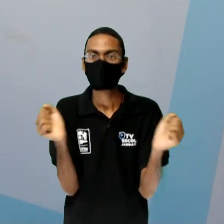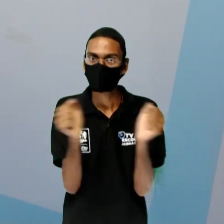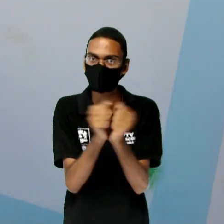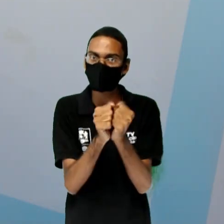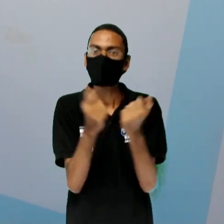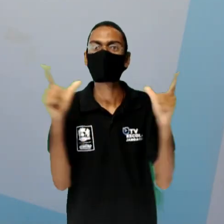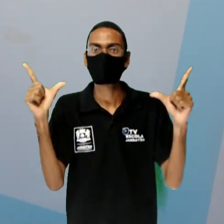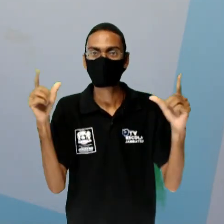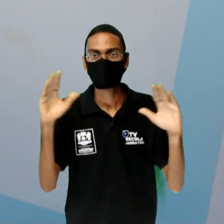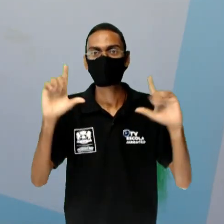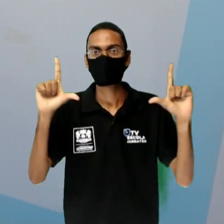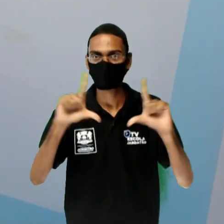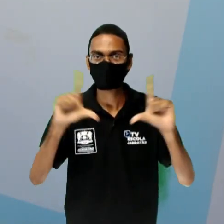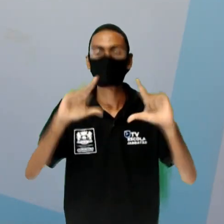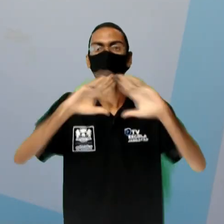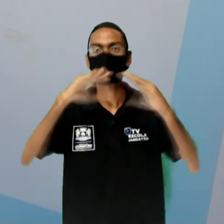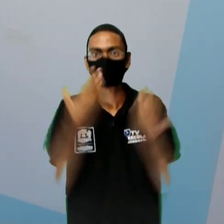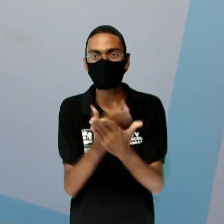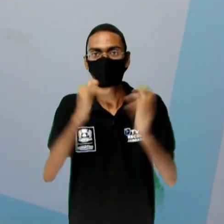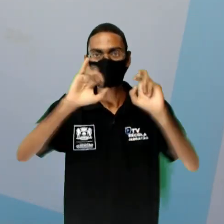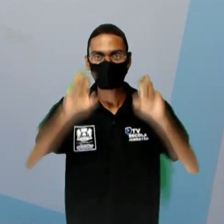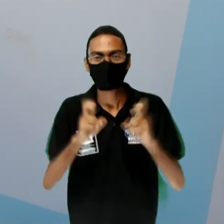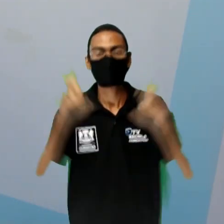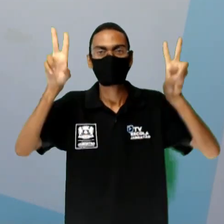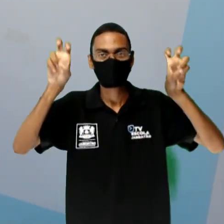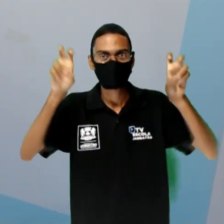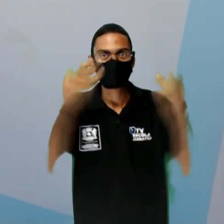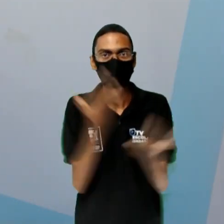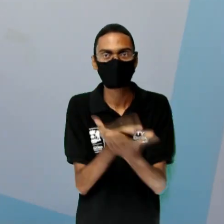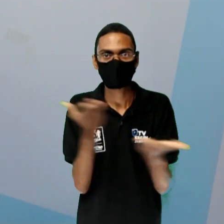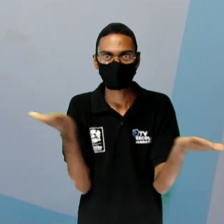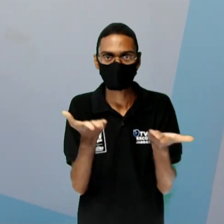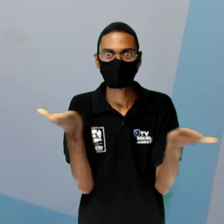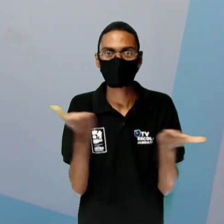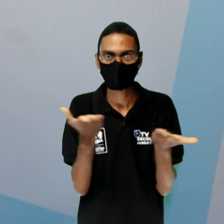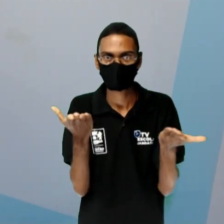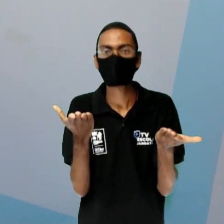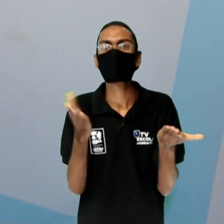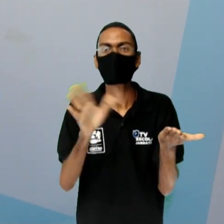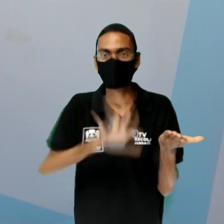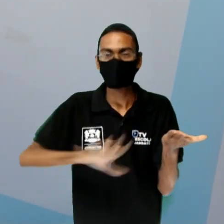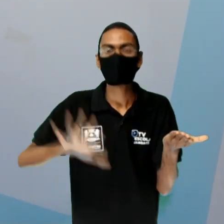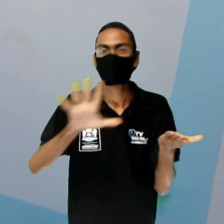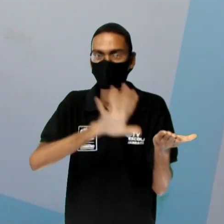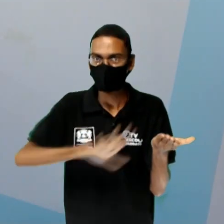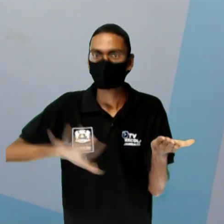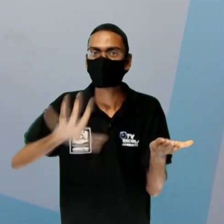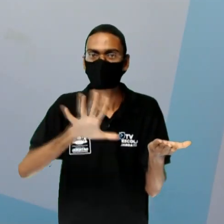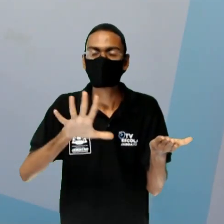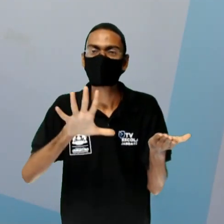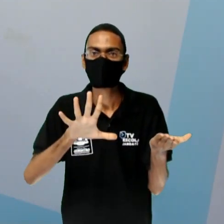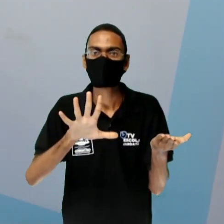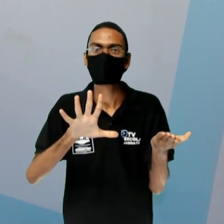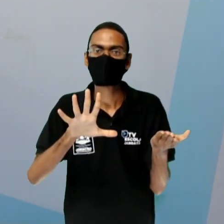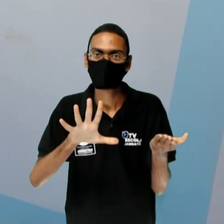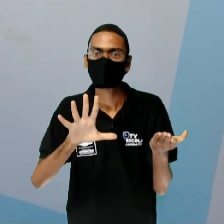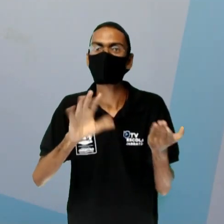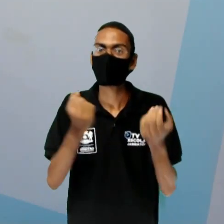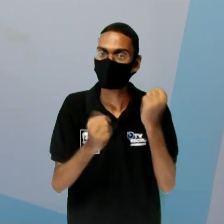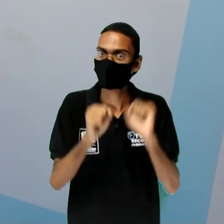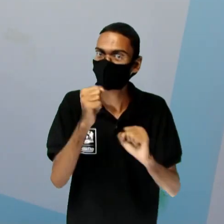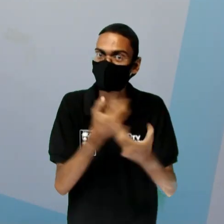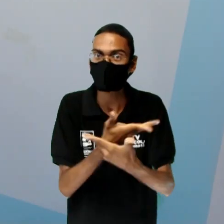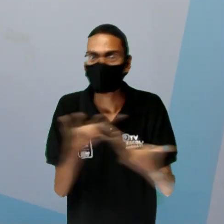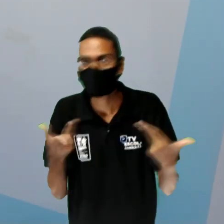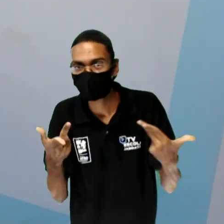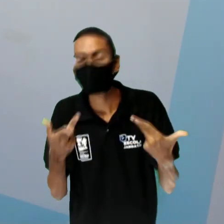Escola Jaboatão. O tema da nossa aula de hoje é regionalização Ásia, regionalização, diversidade física e uso